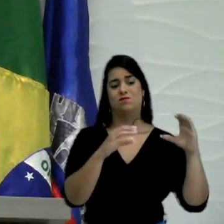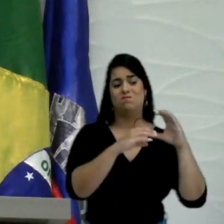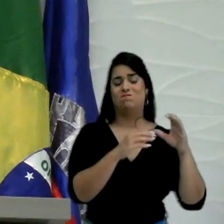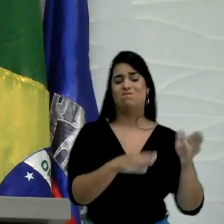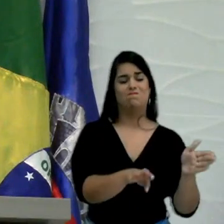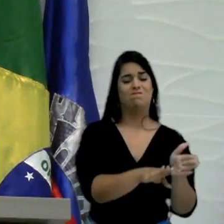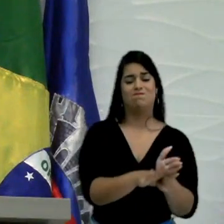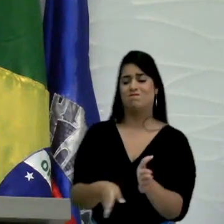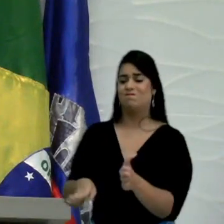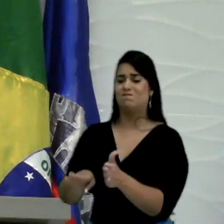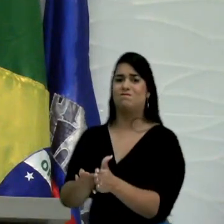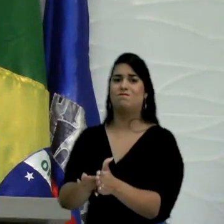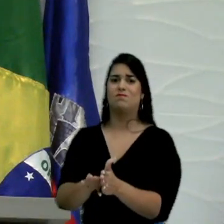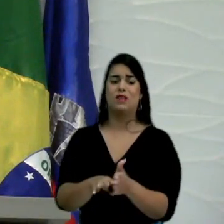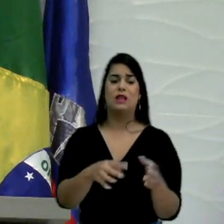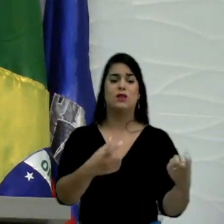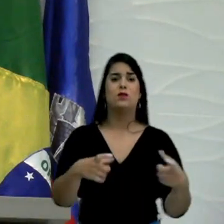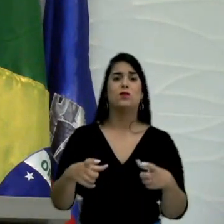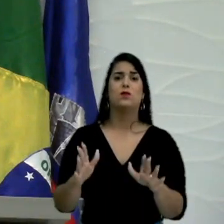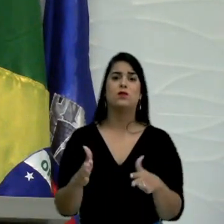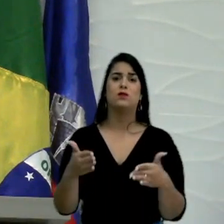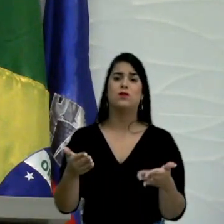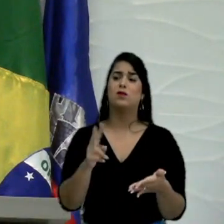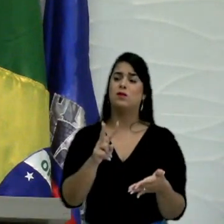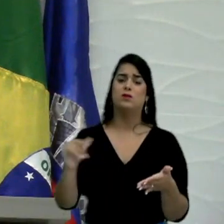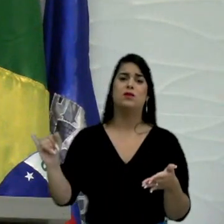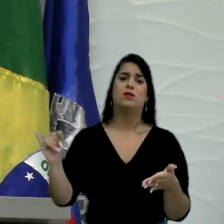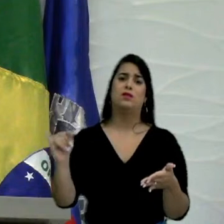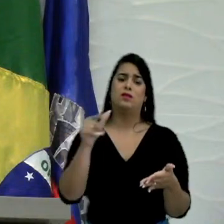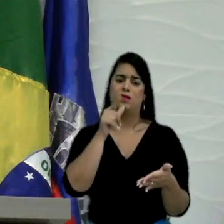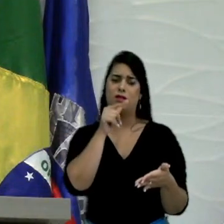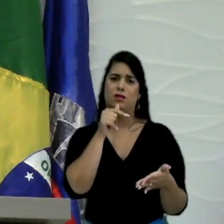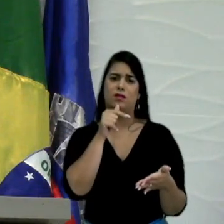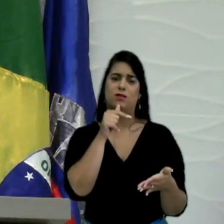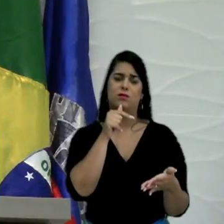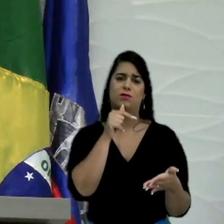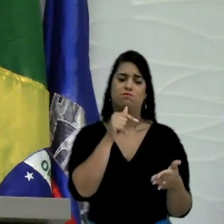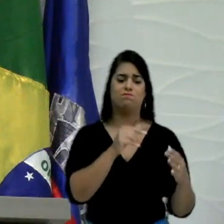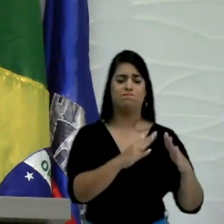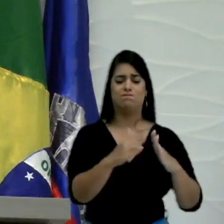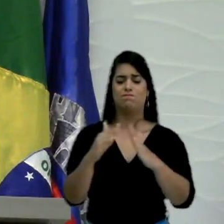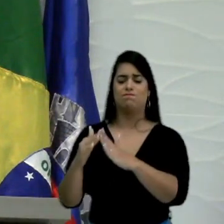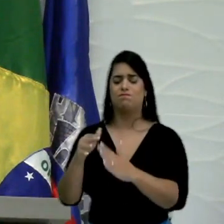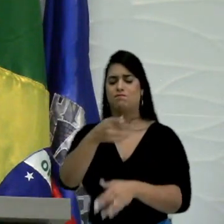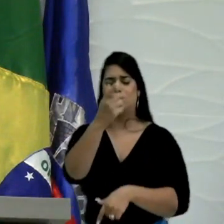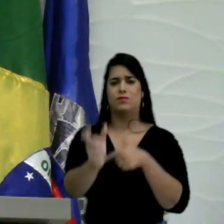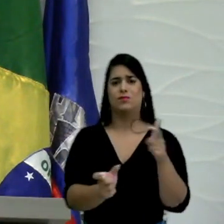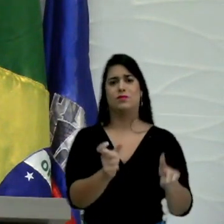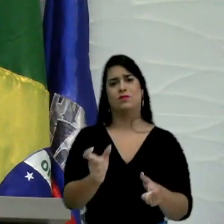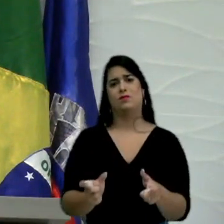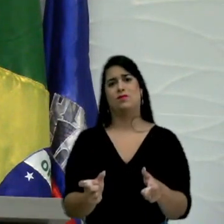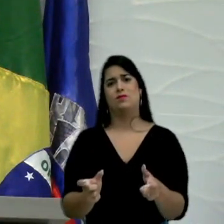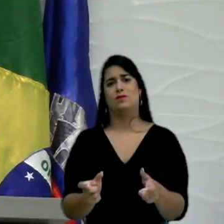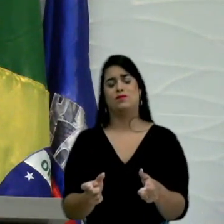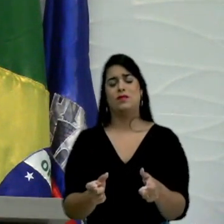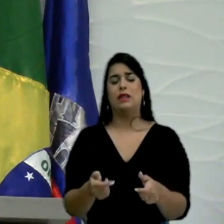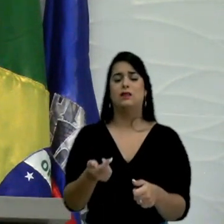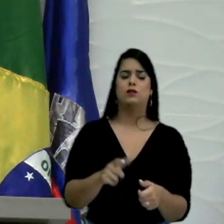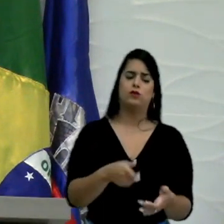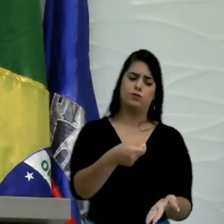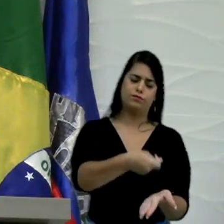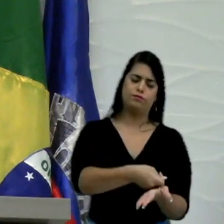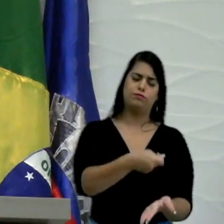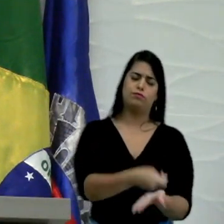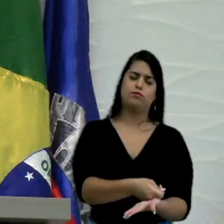onde está indo essa água que deveria estar vindo para as torneiras do nosso município? Então, fica feita aqui mais uma vez a nossa